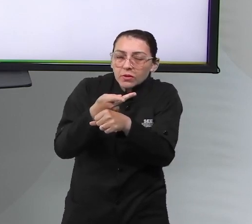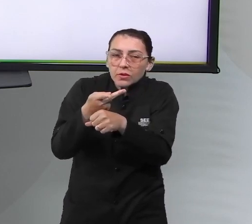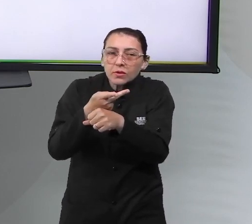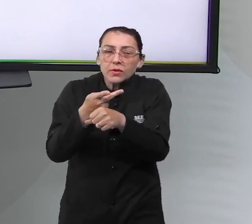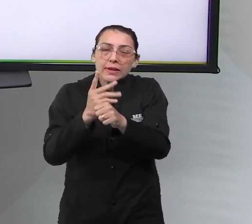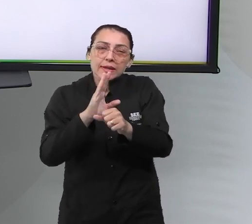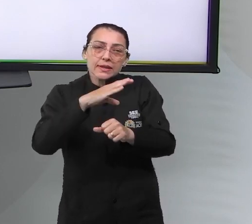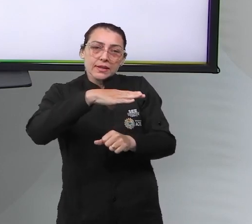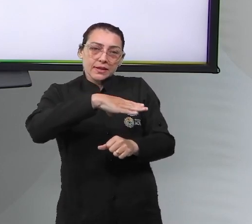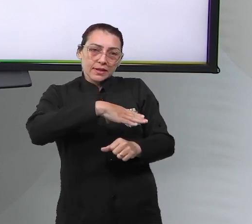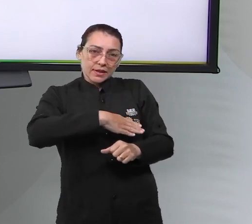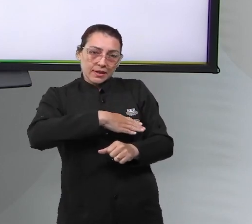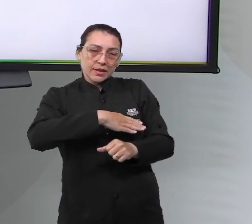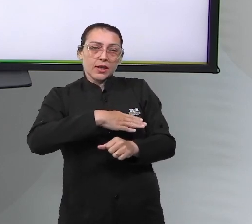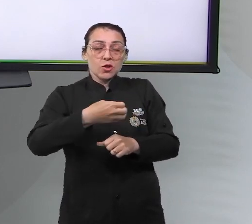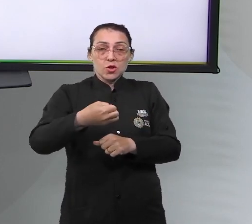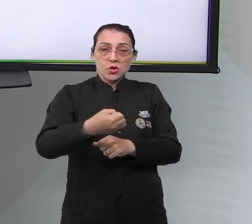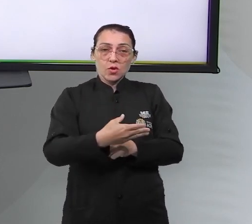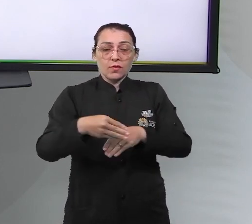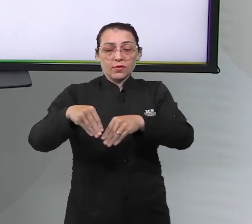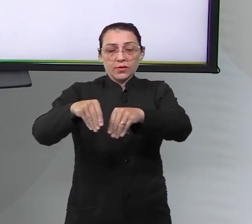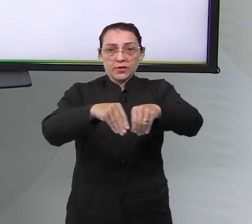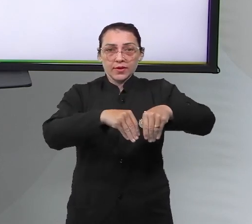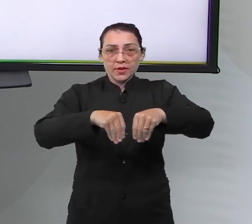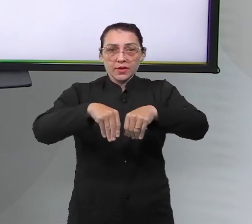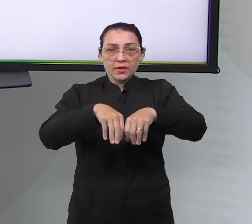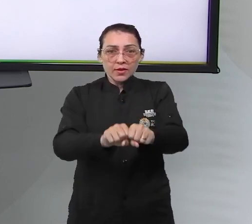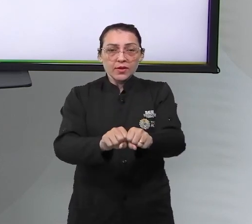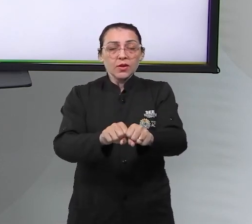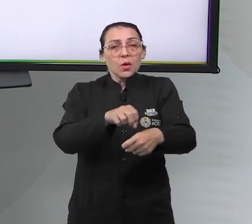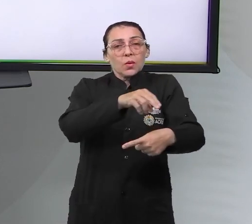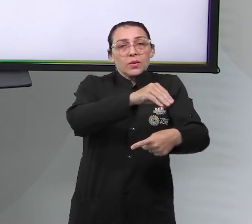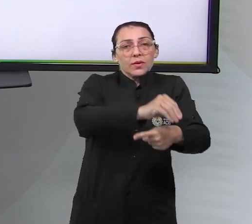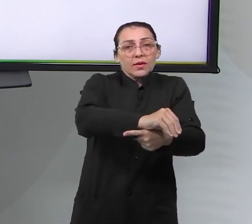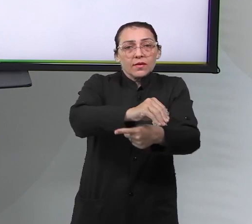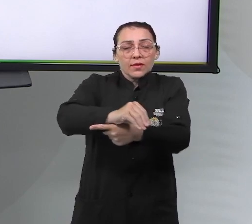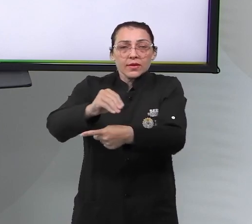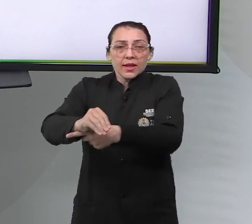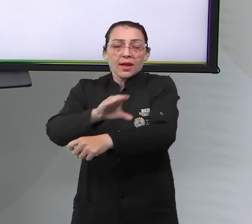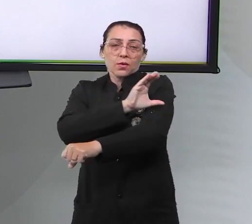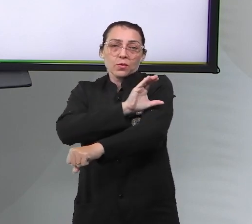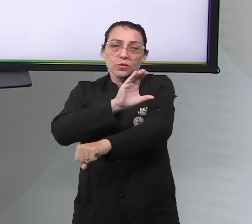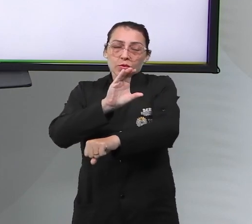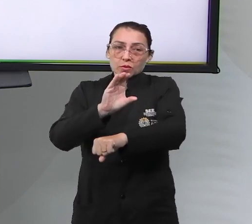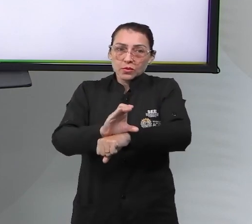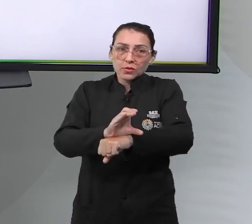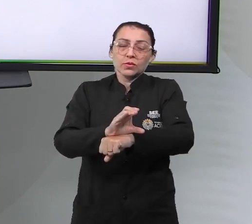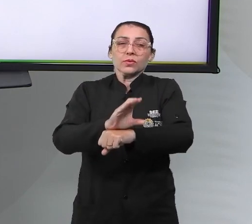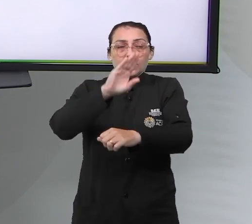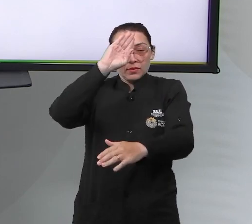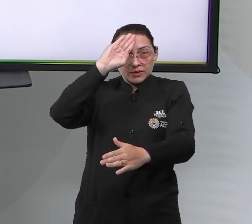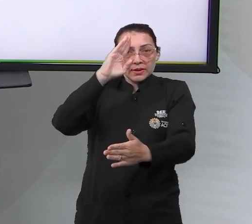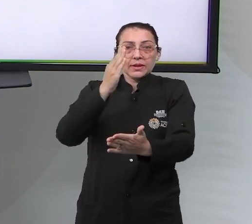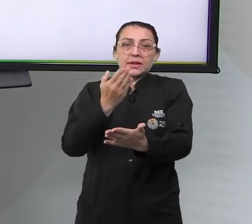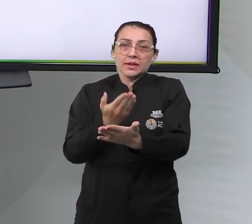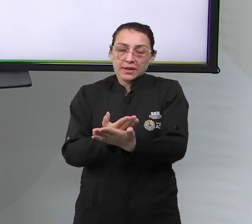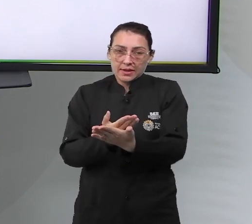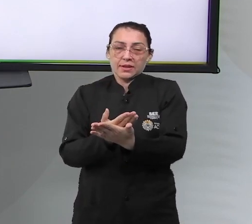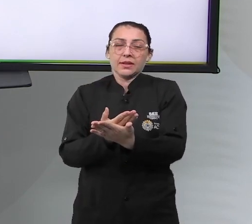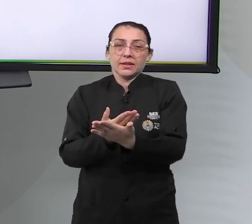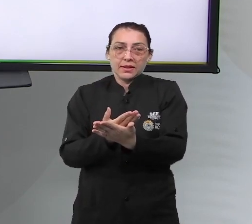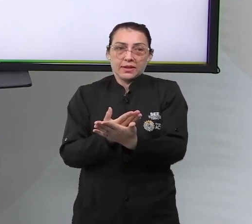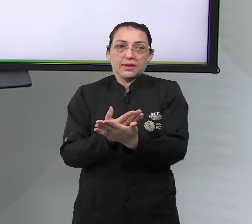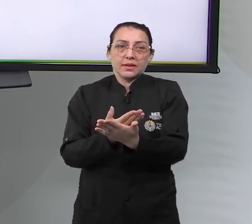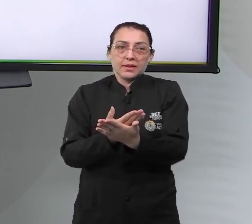grandes cidades, nesses novos territórios, de preservar a sua cultura e suas crenças, o seu